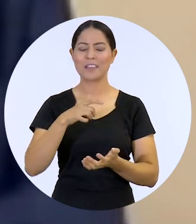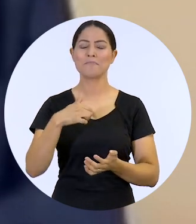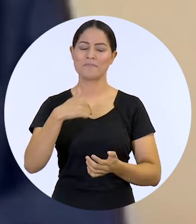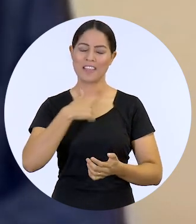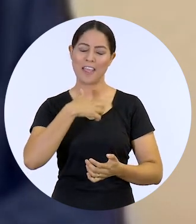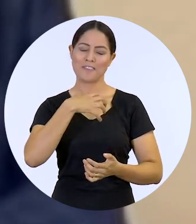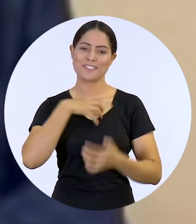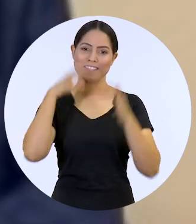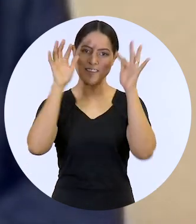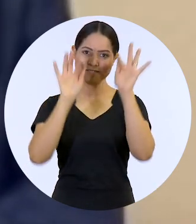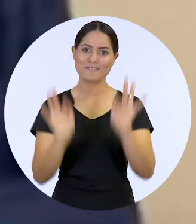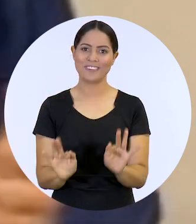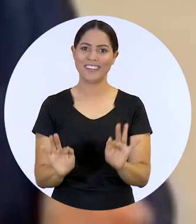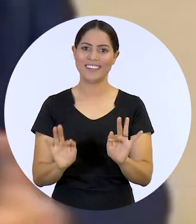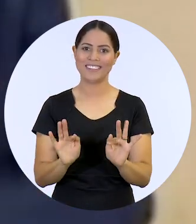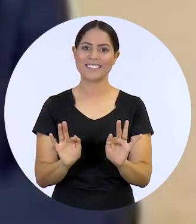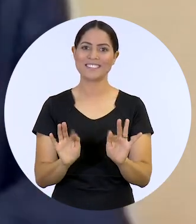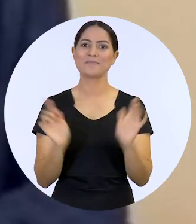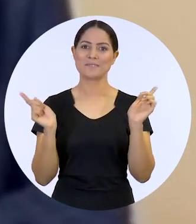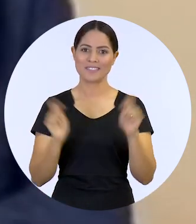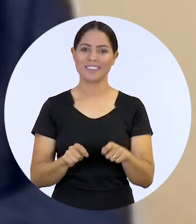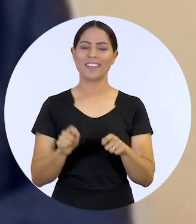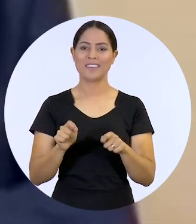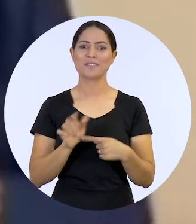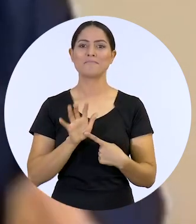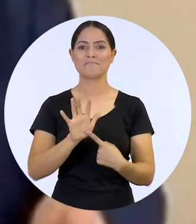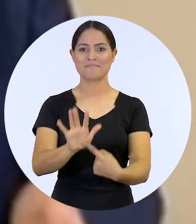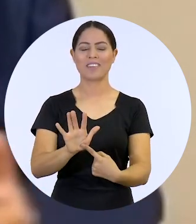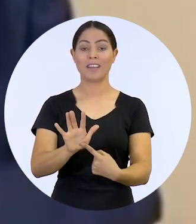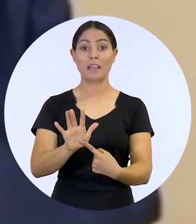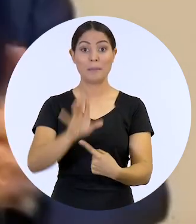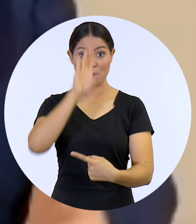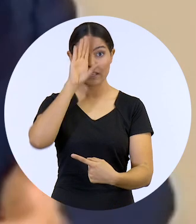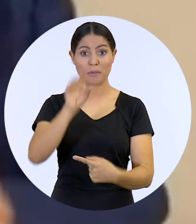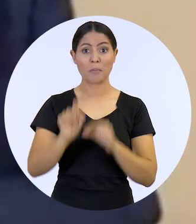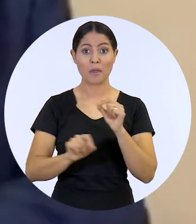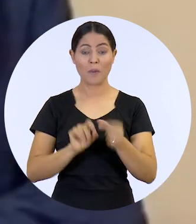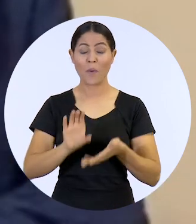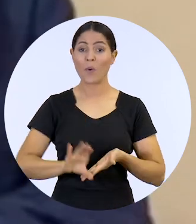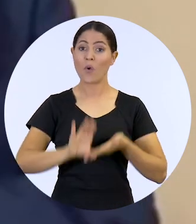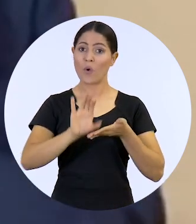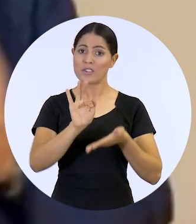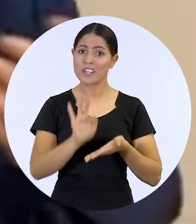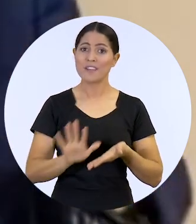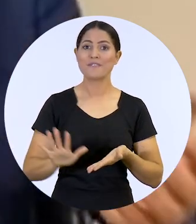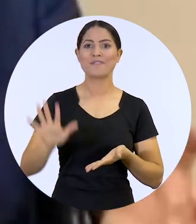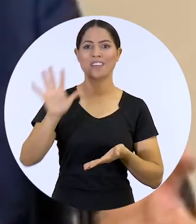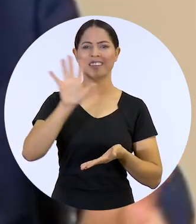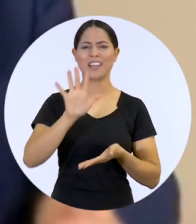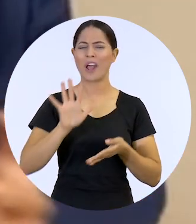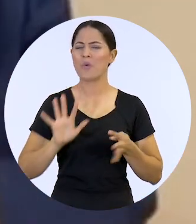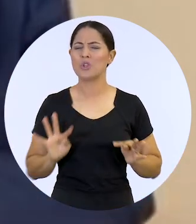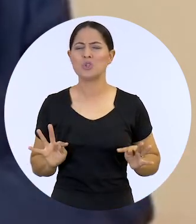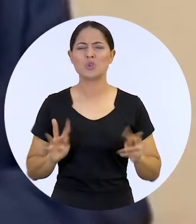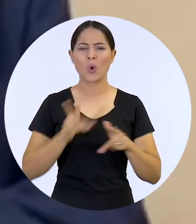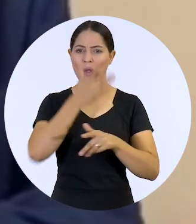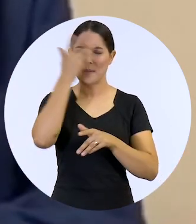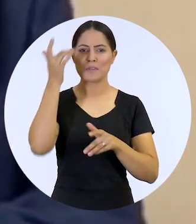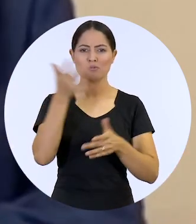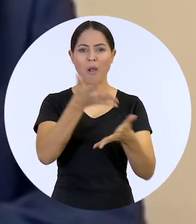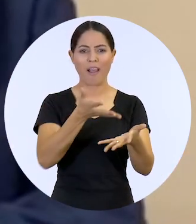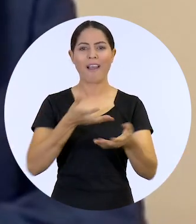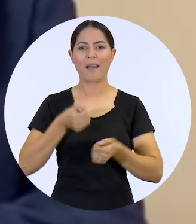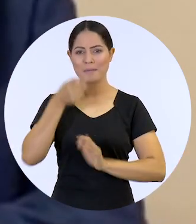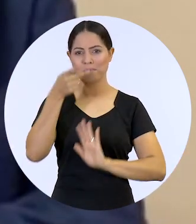muito feliz com o resultado e pelo Conselho Federal, por todos que estavam